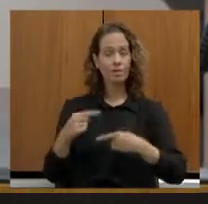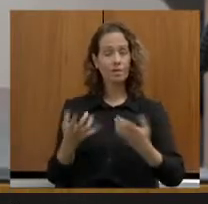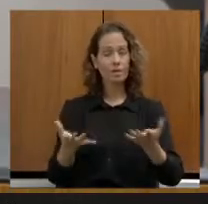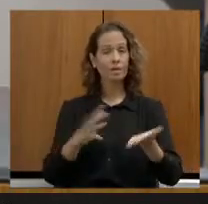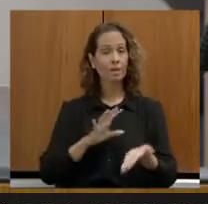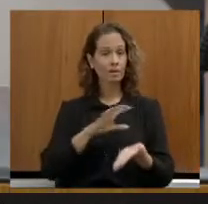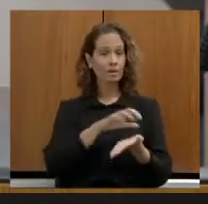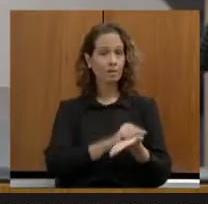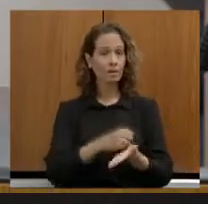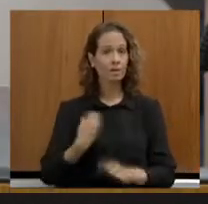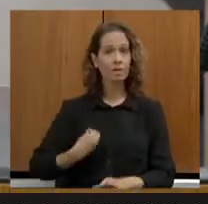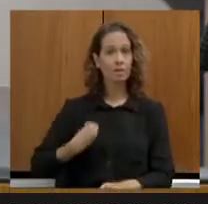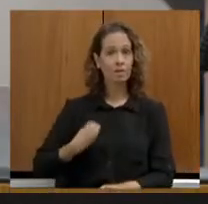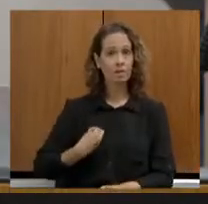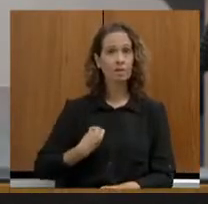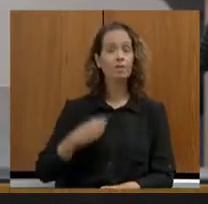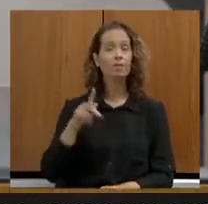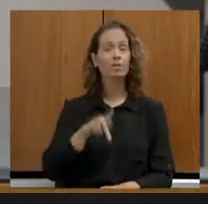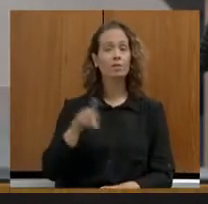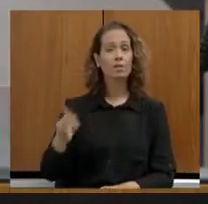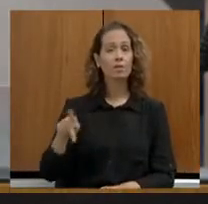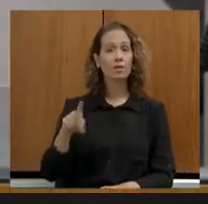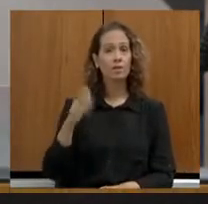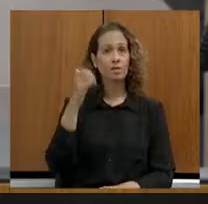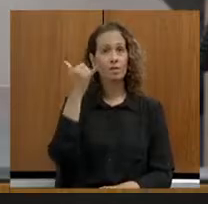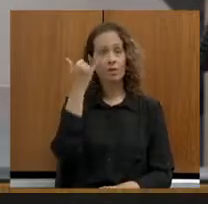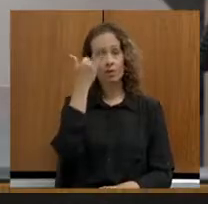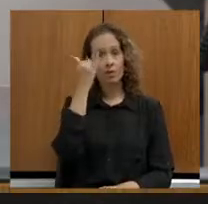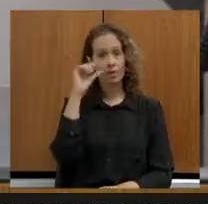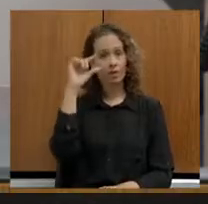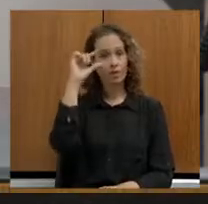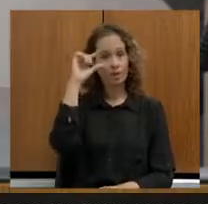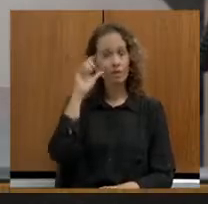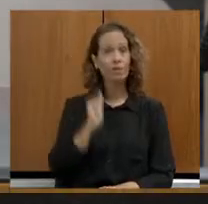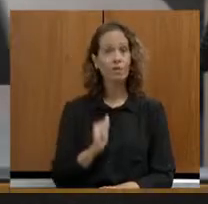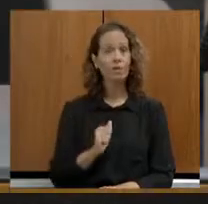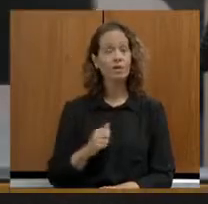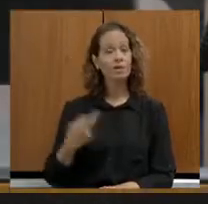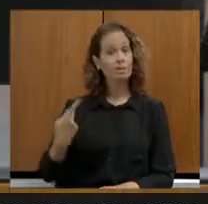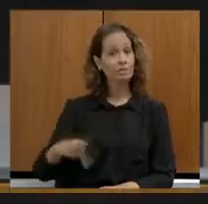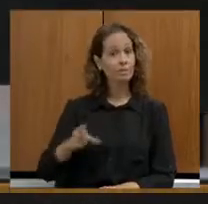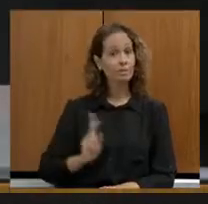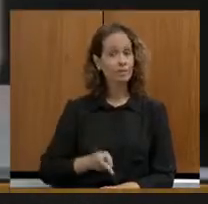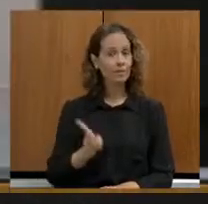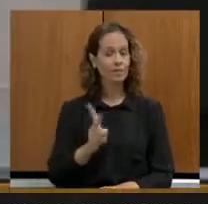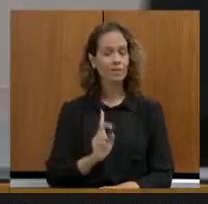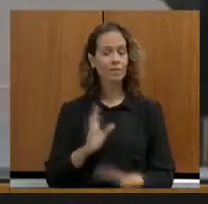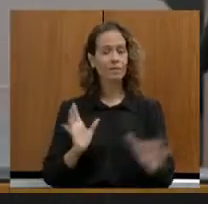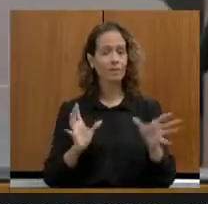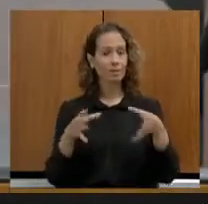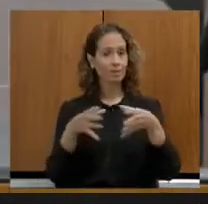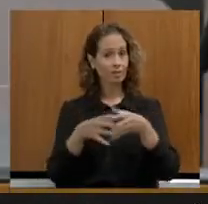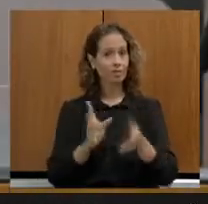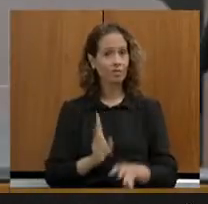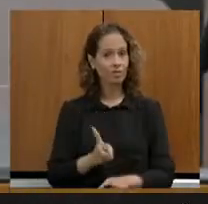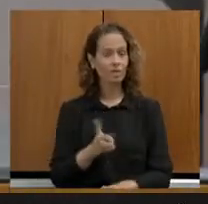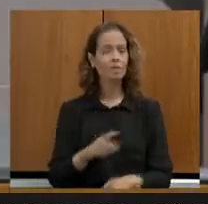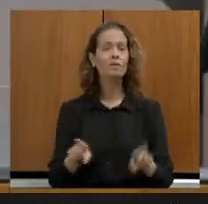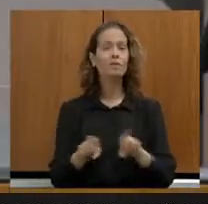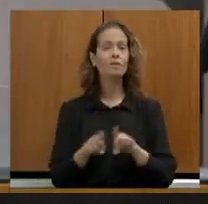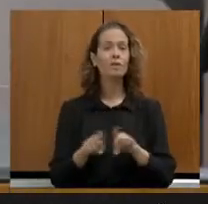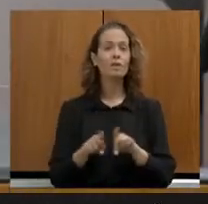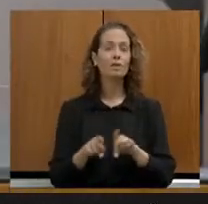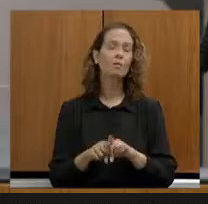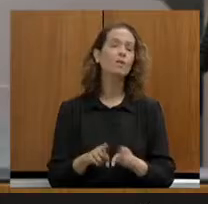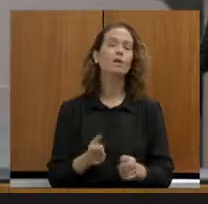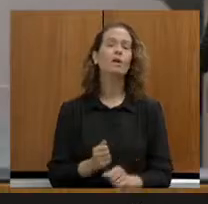quero registrar a presença do professor Cleiton Professor Cleiton que a membro efetivo desta comissão também registrar a presença do